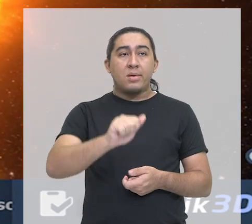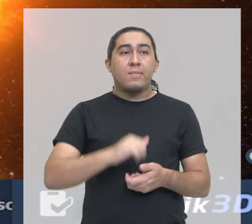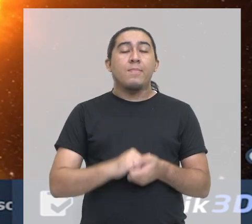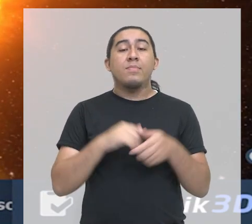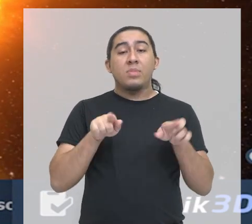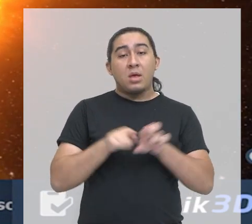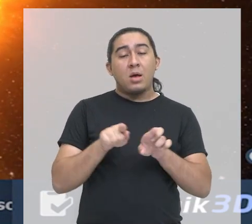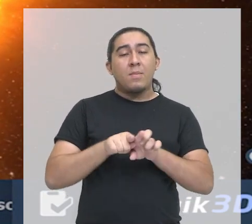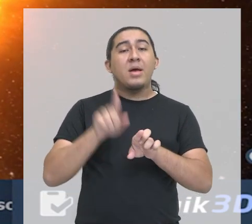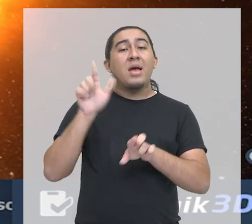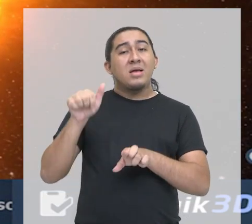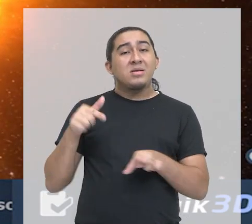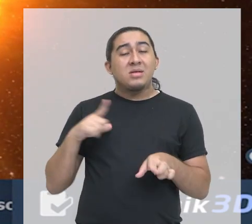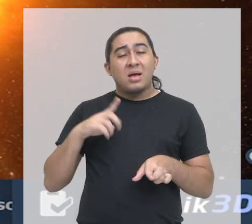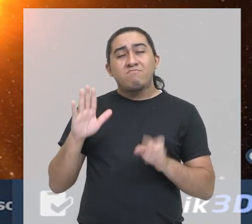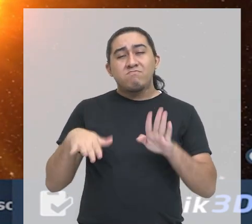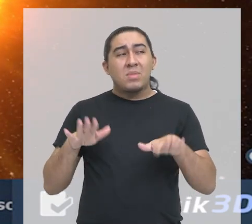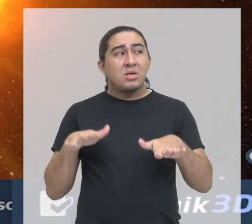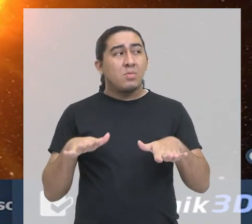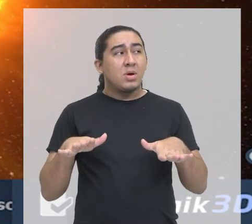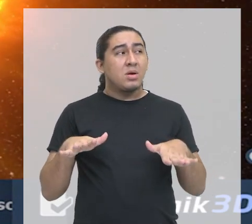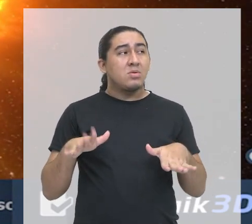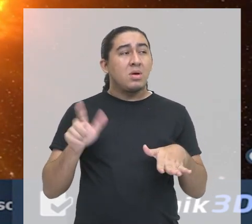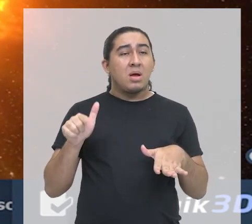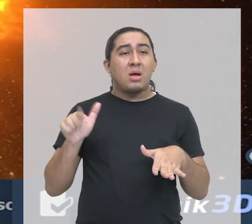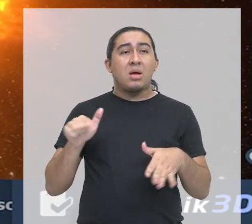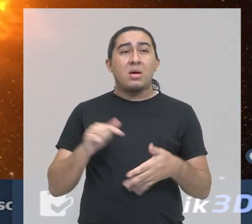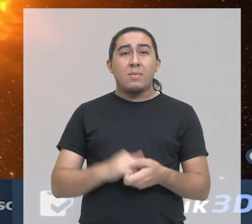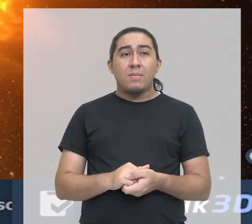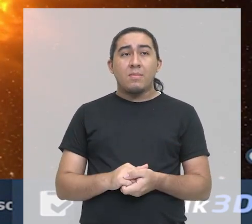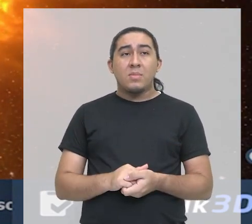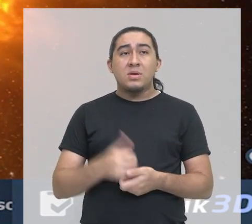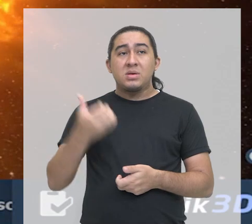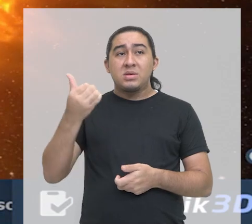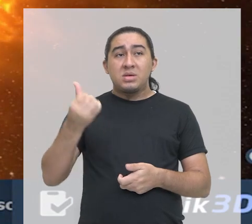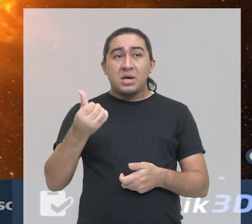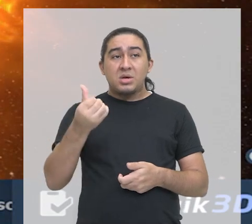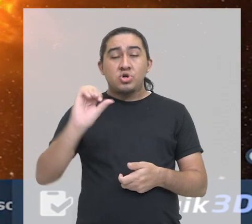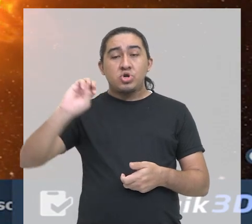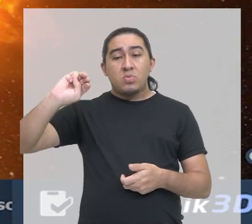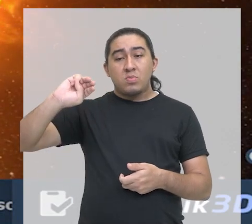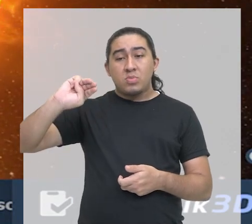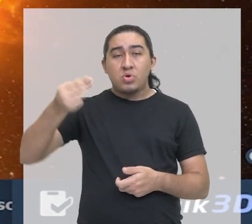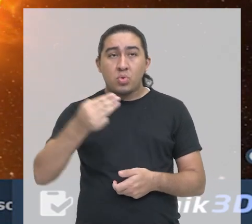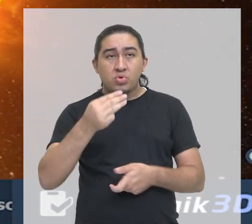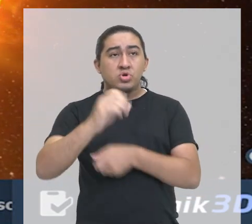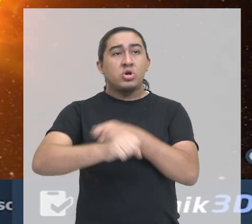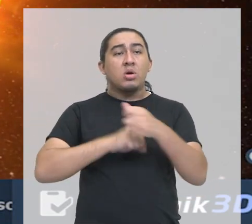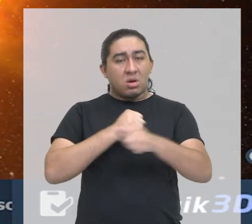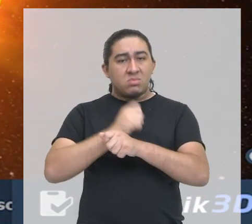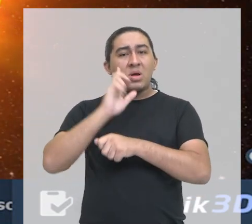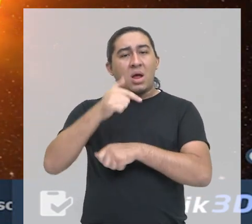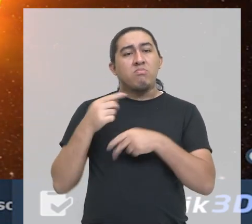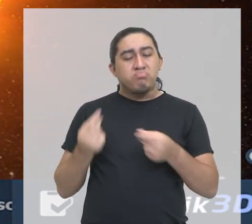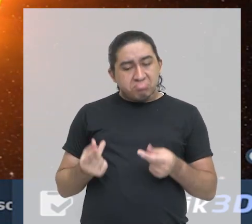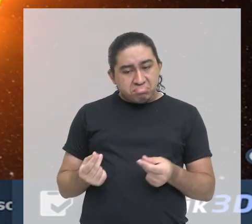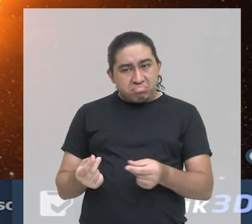ainda vai viver cerca de 6 milhões de anos. Então é bastante